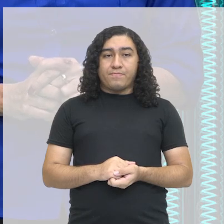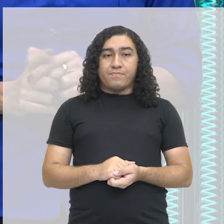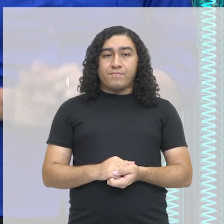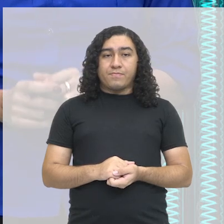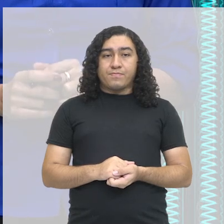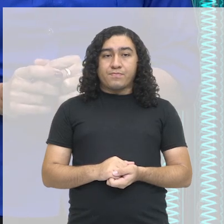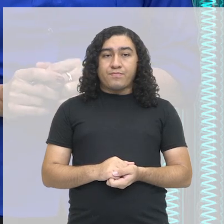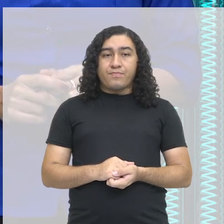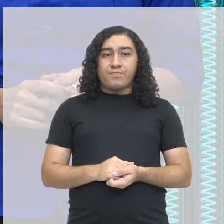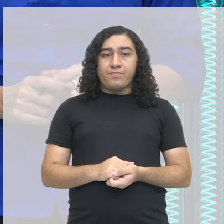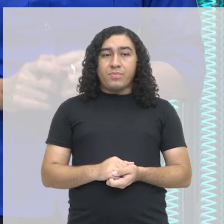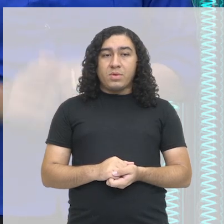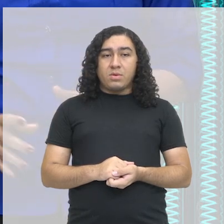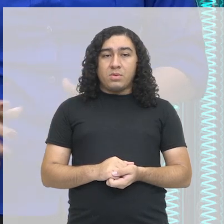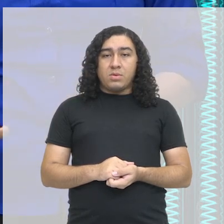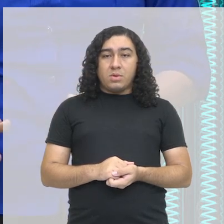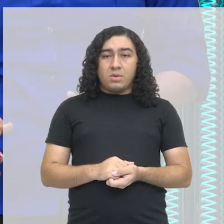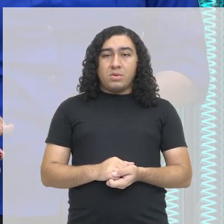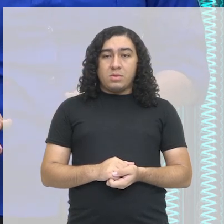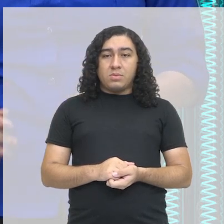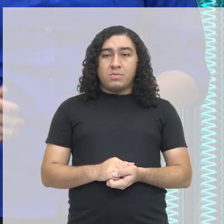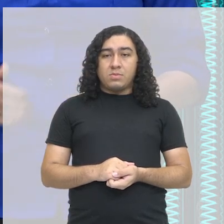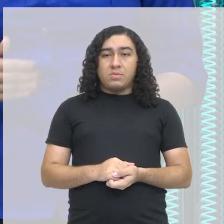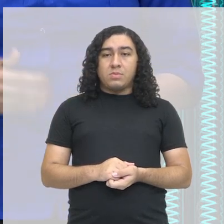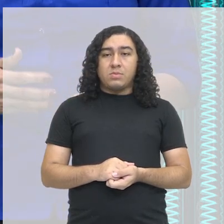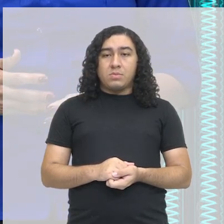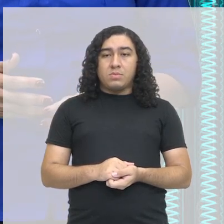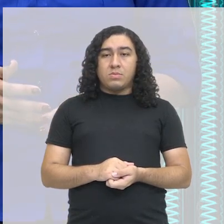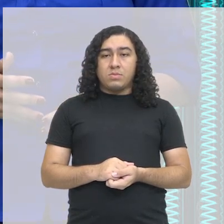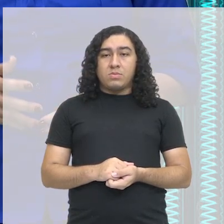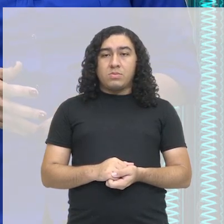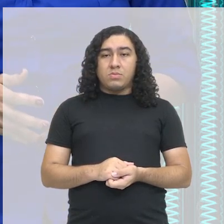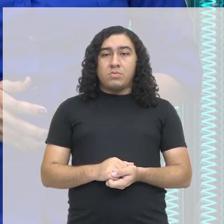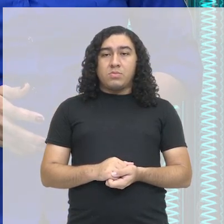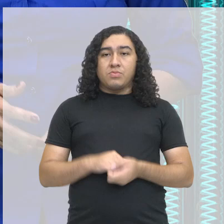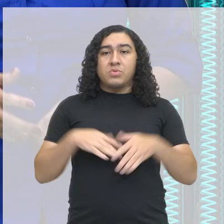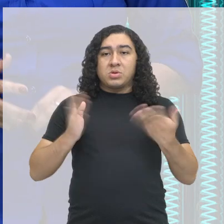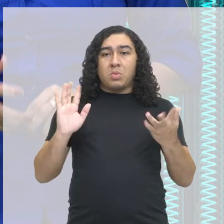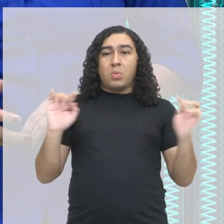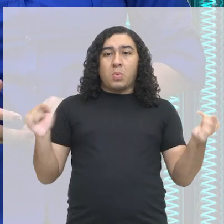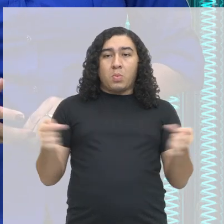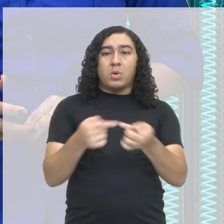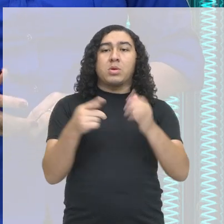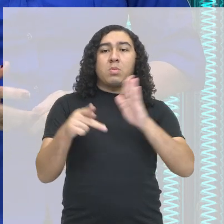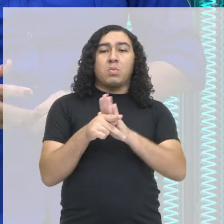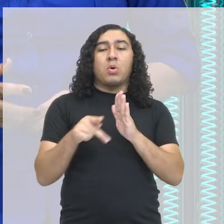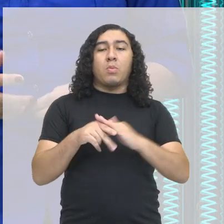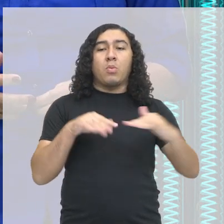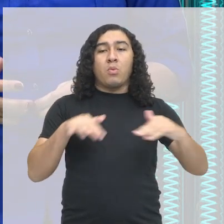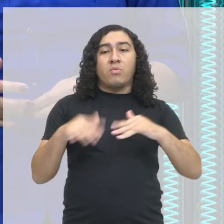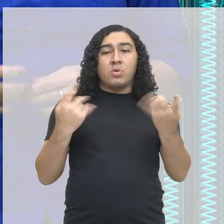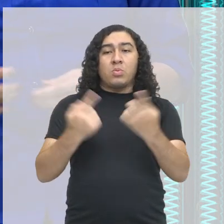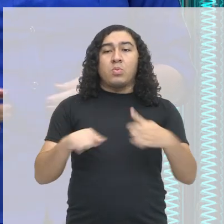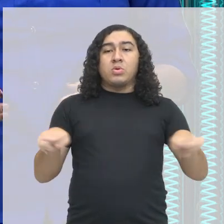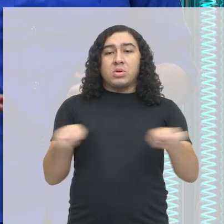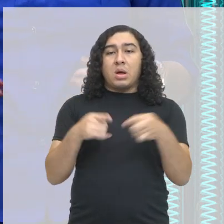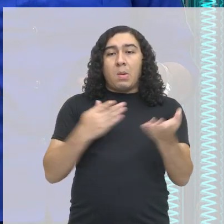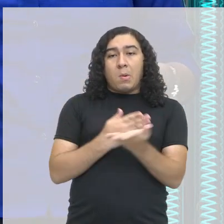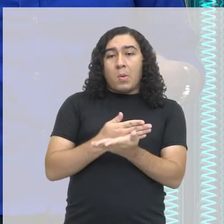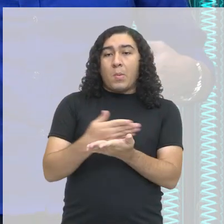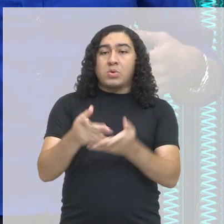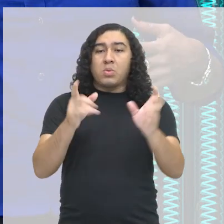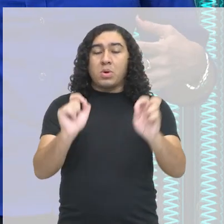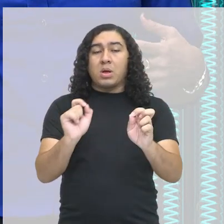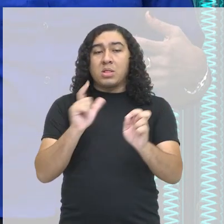programa Jovem Guarda, ele batizou um movimento musical e estético que introduziu o rock